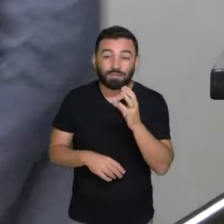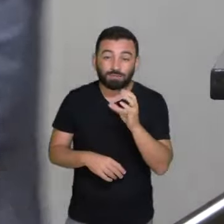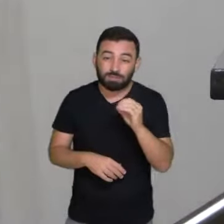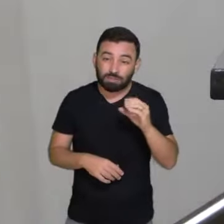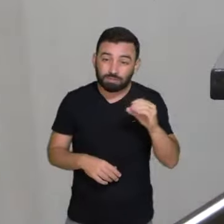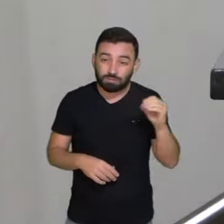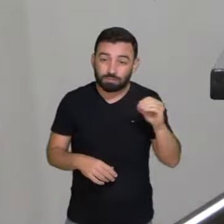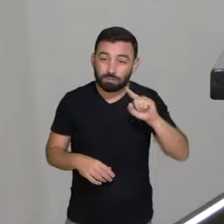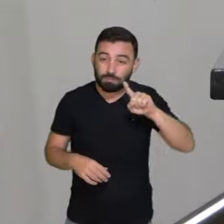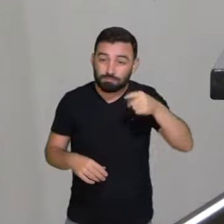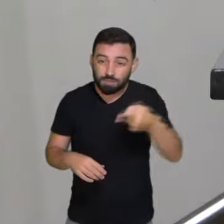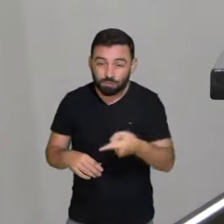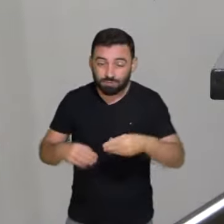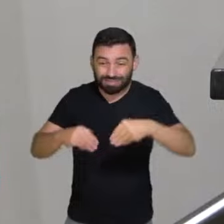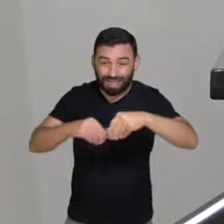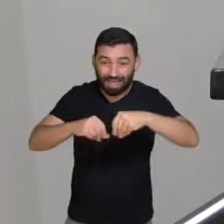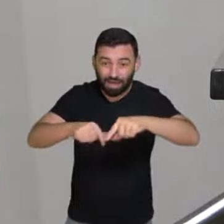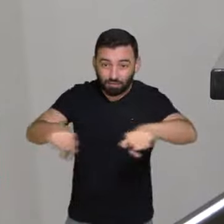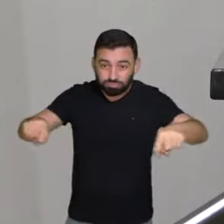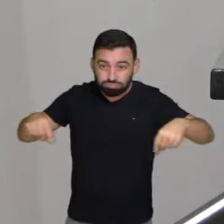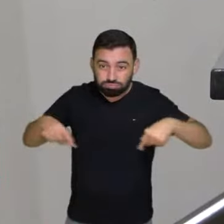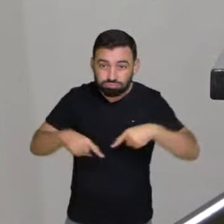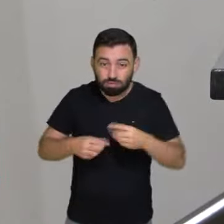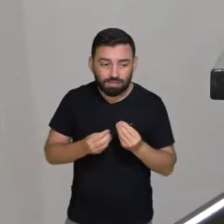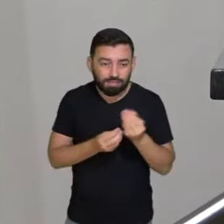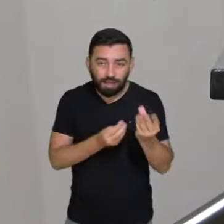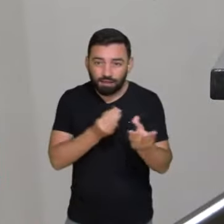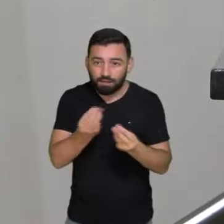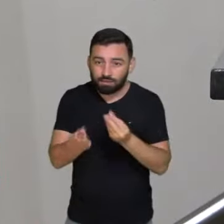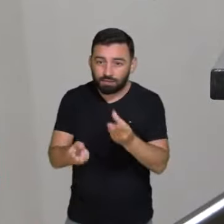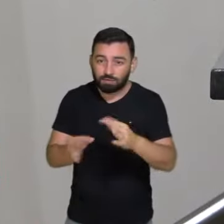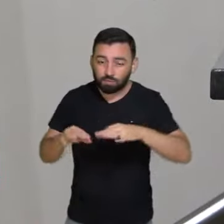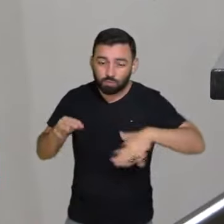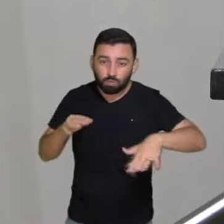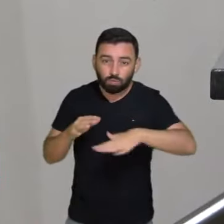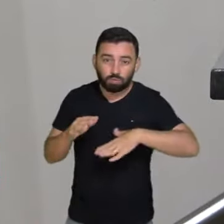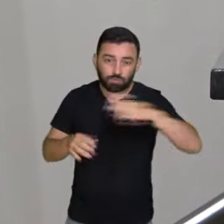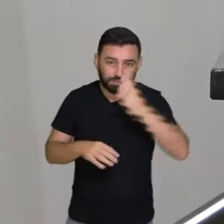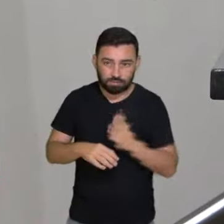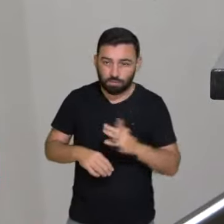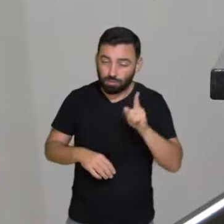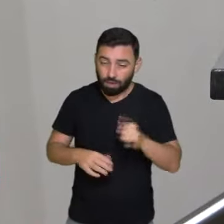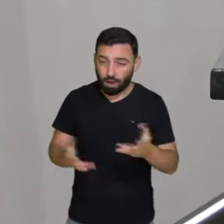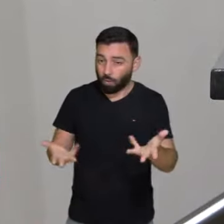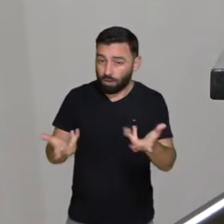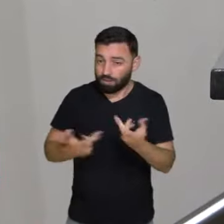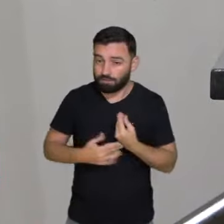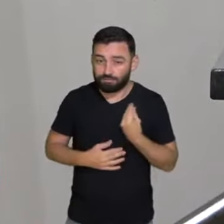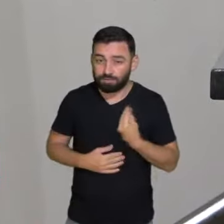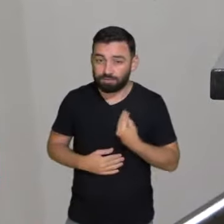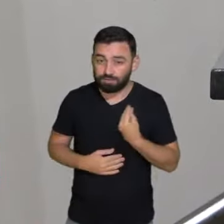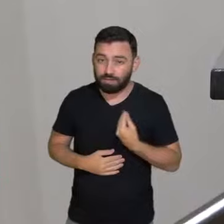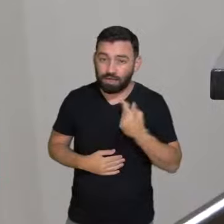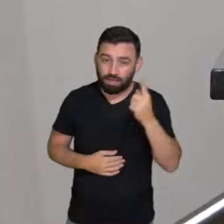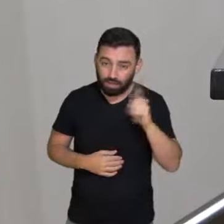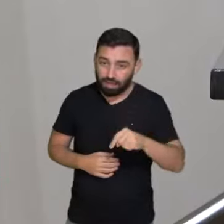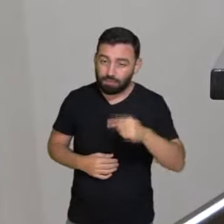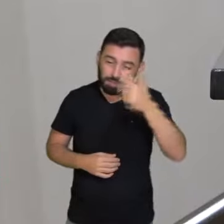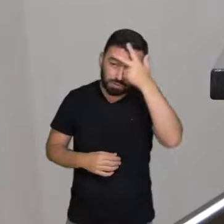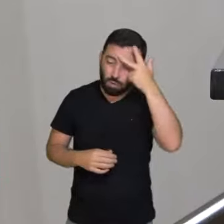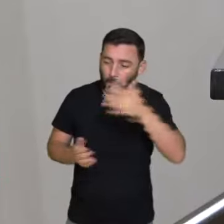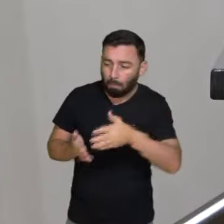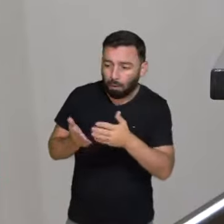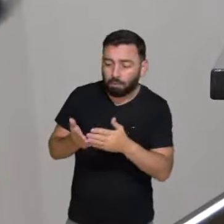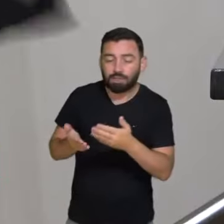de terras foram entregues no país. Isso é dar qualidade de vida. Isso é tirar as pessoas da